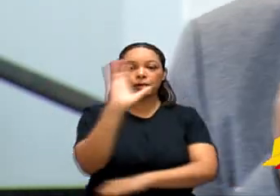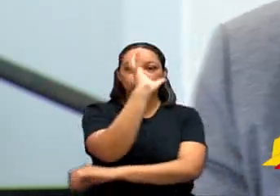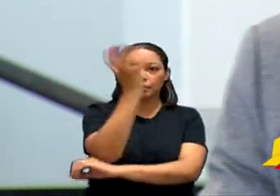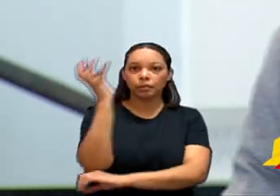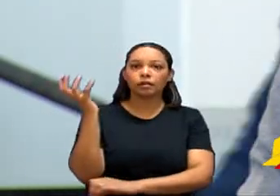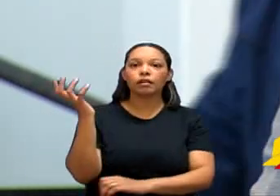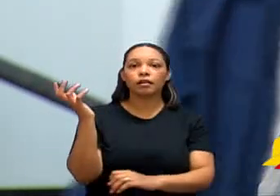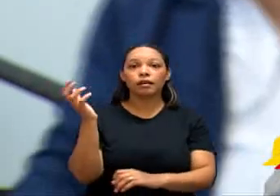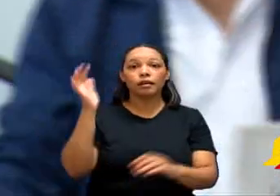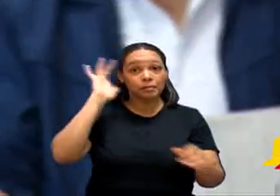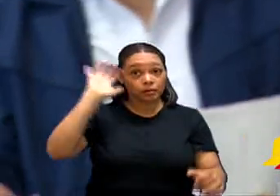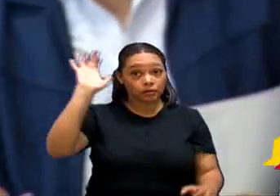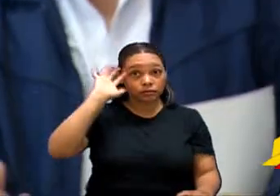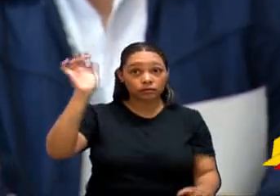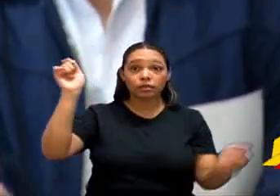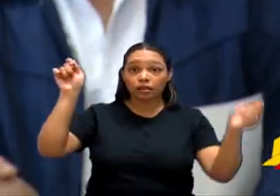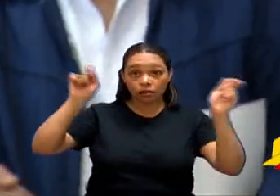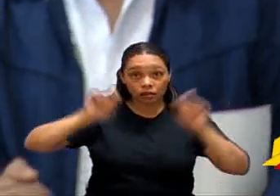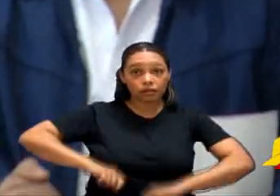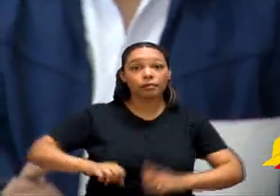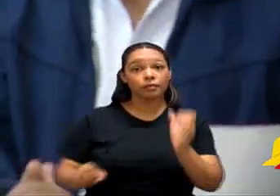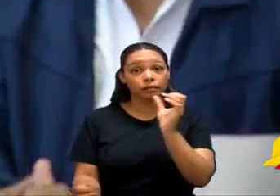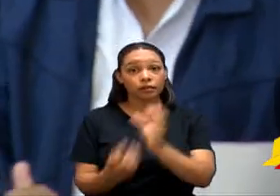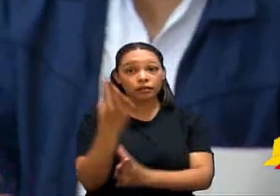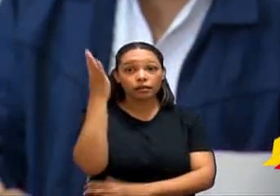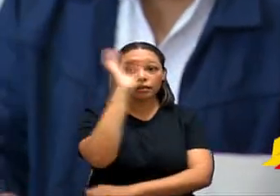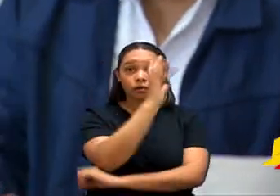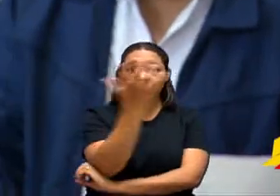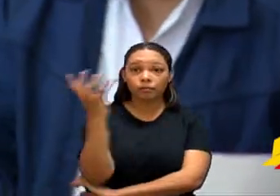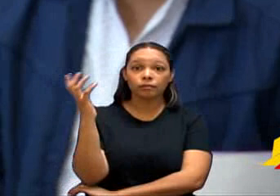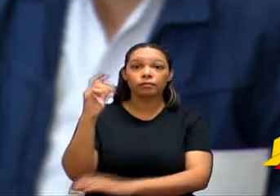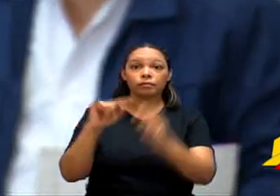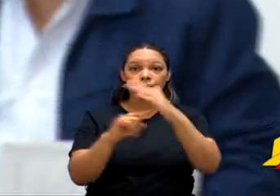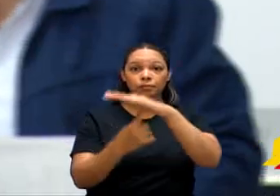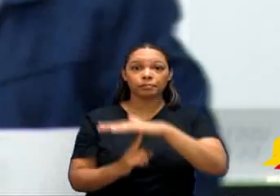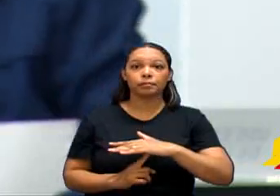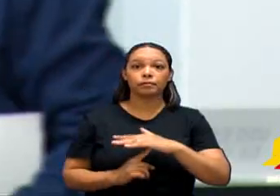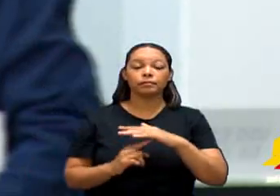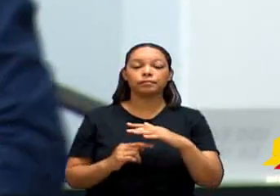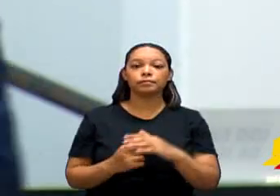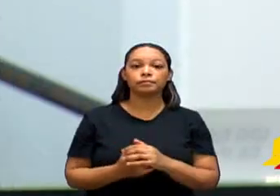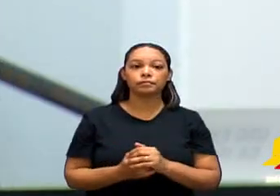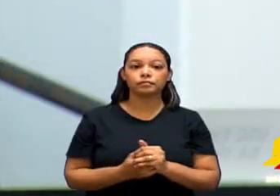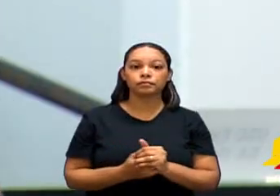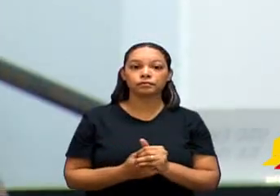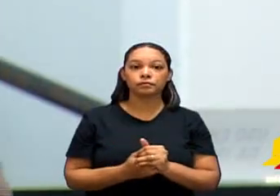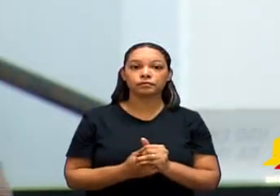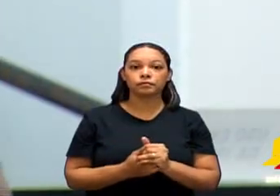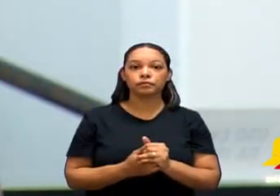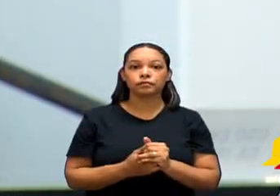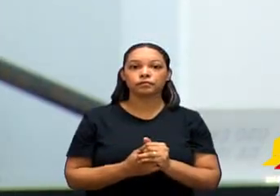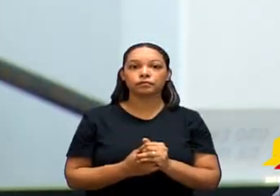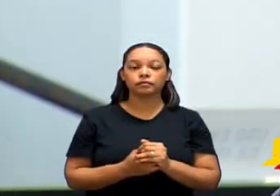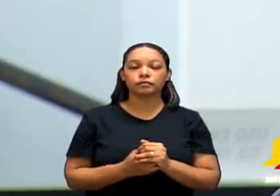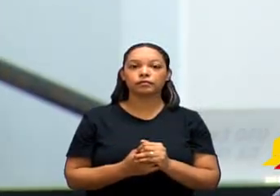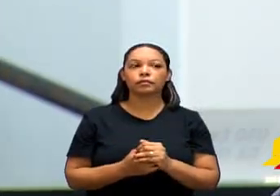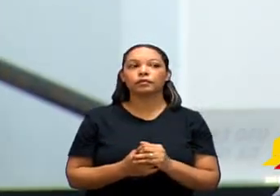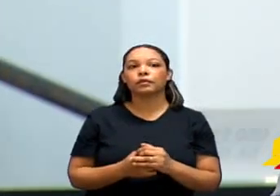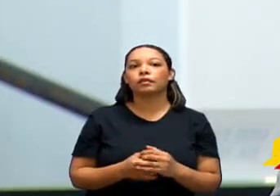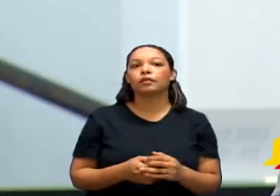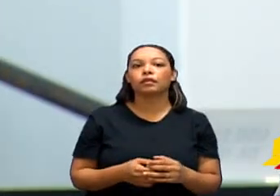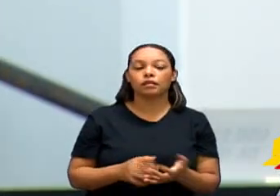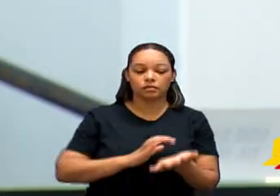viável e possível a realização de ter um parque público ali. A Secretaria de Desenvolvimento Econômico, Trabalho, Turismo e Renda,